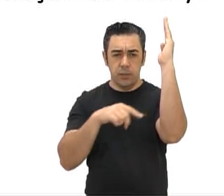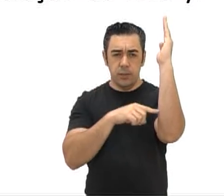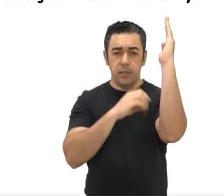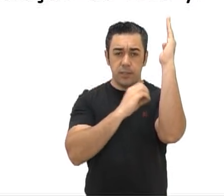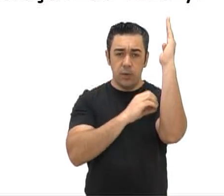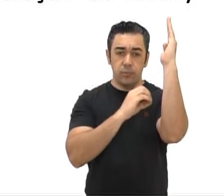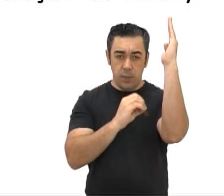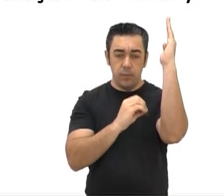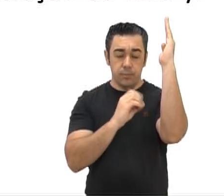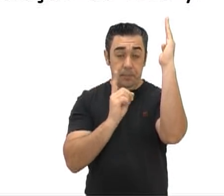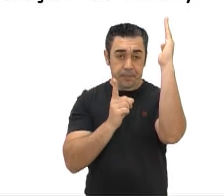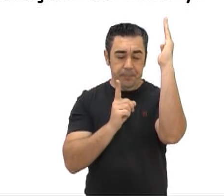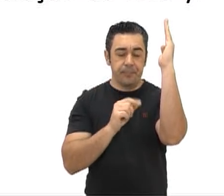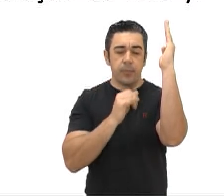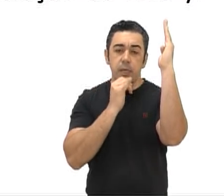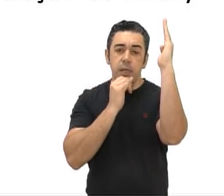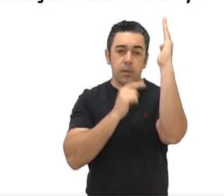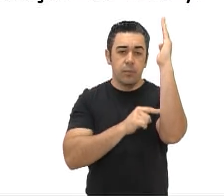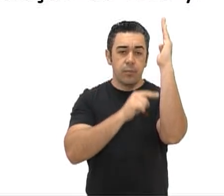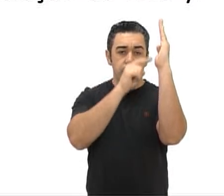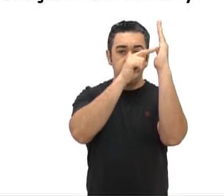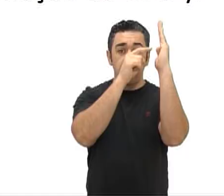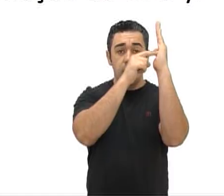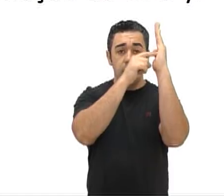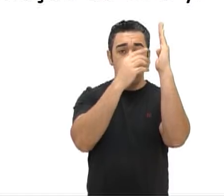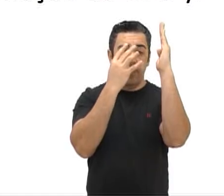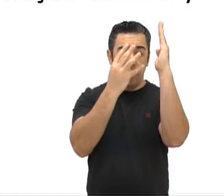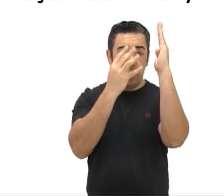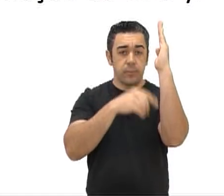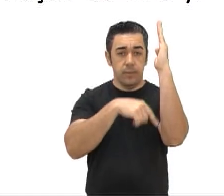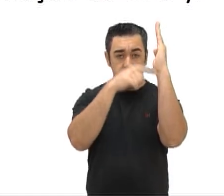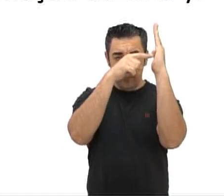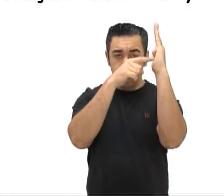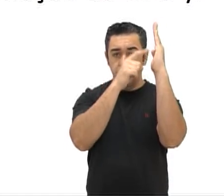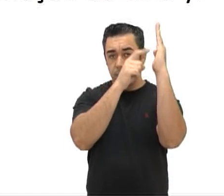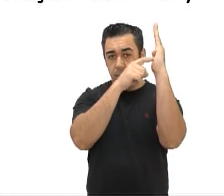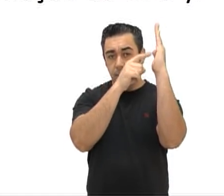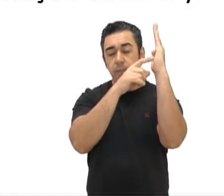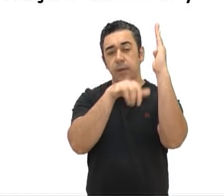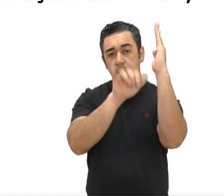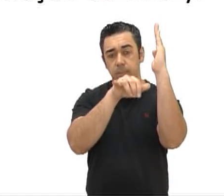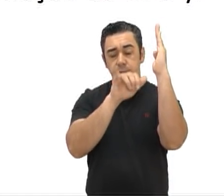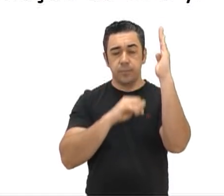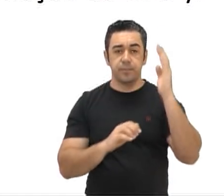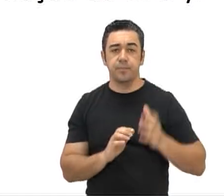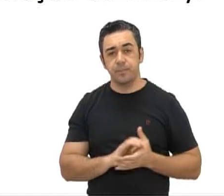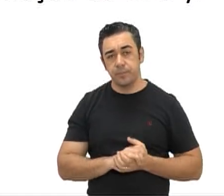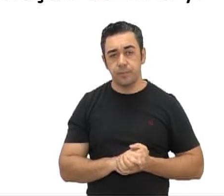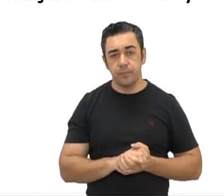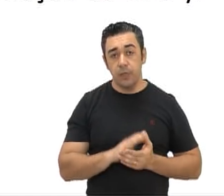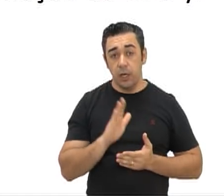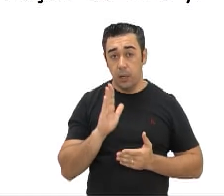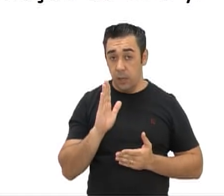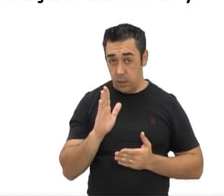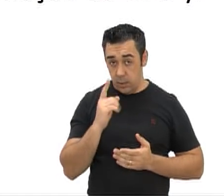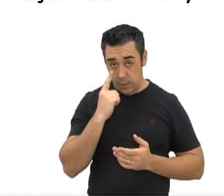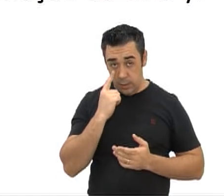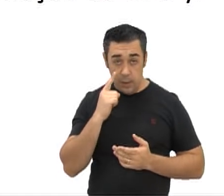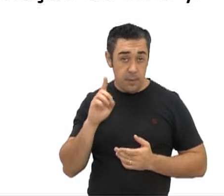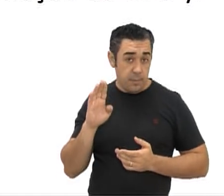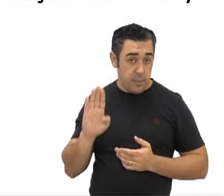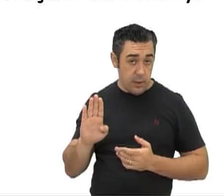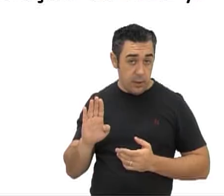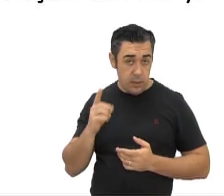Y. E 4 no eixo Y, que está aqui em cima. Já a letra